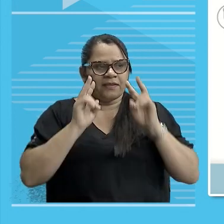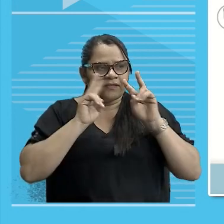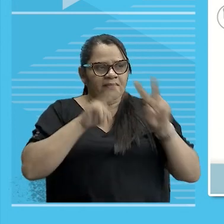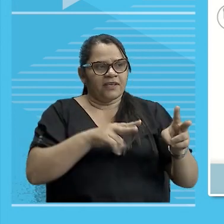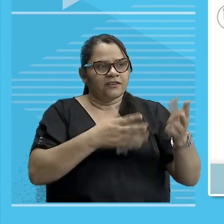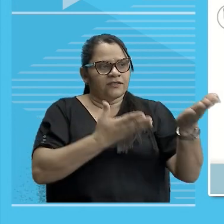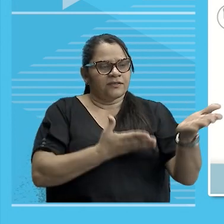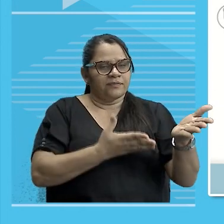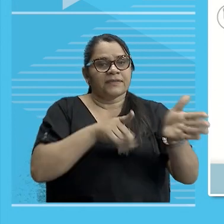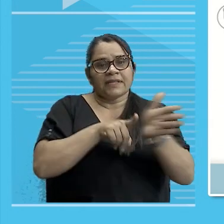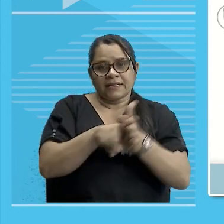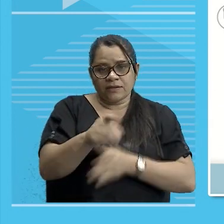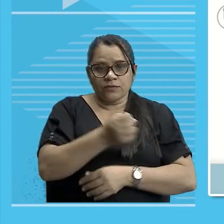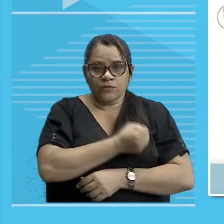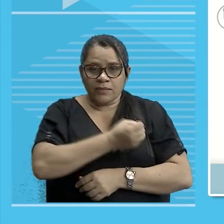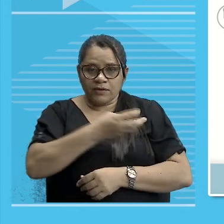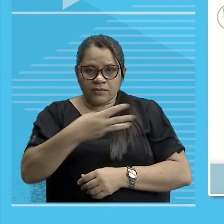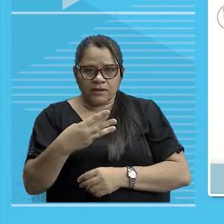terceira